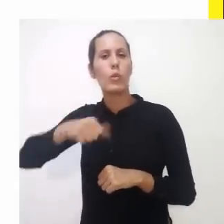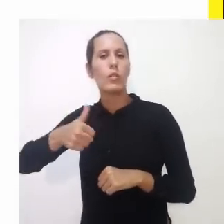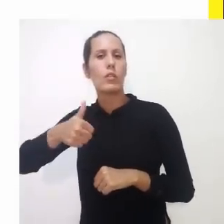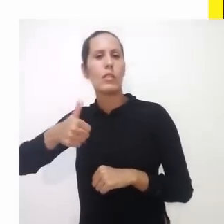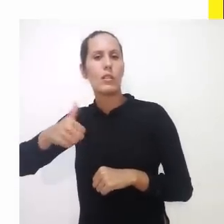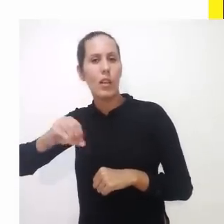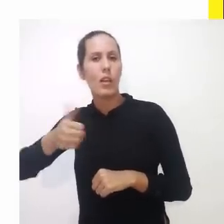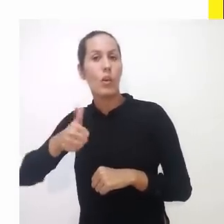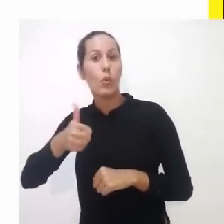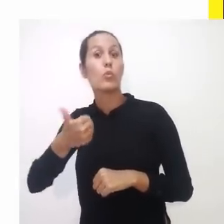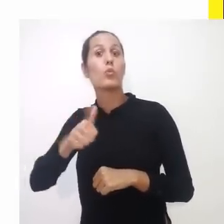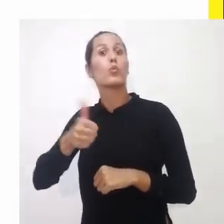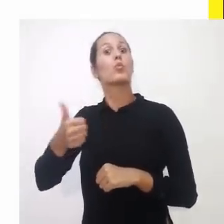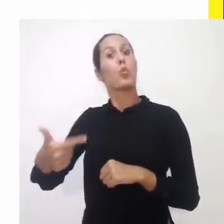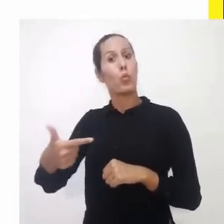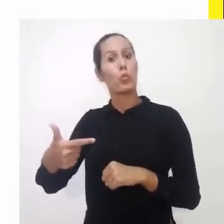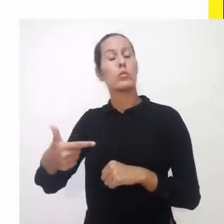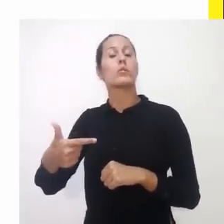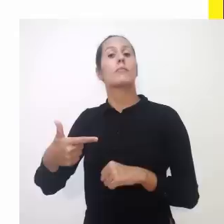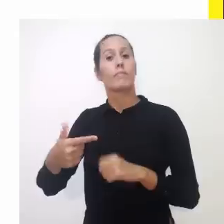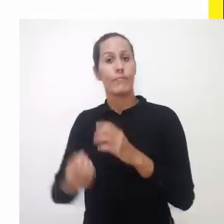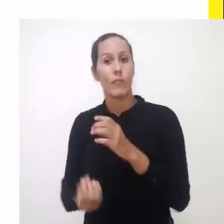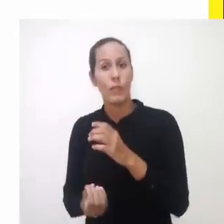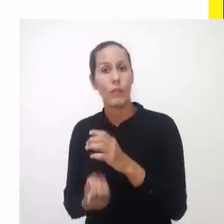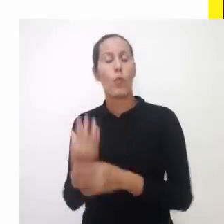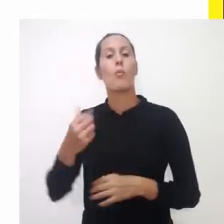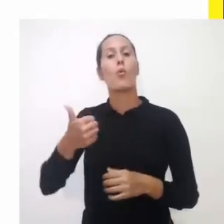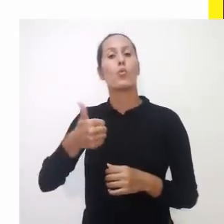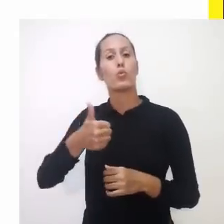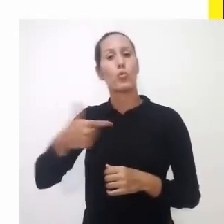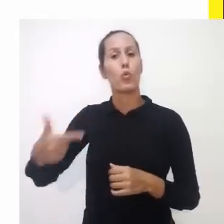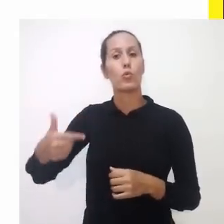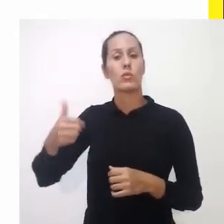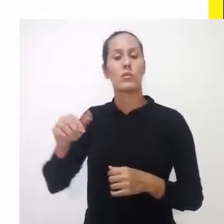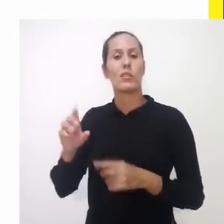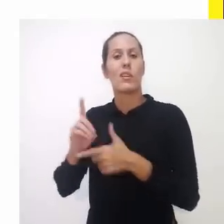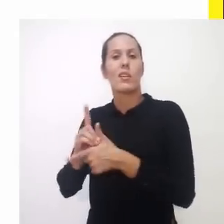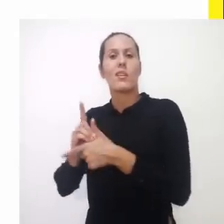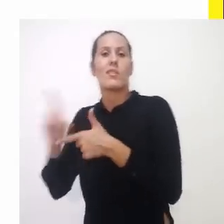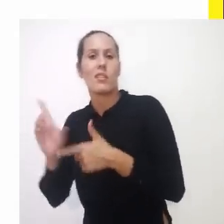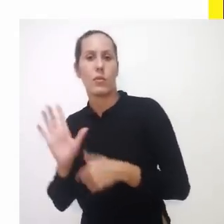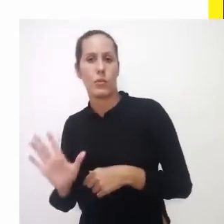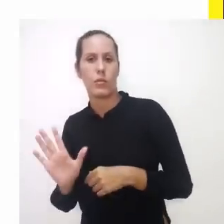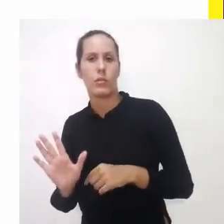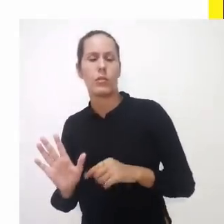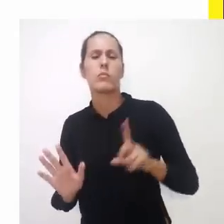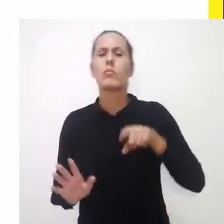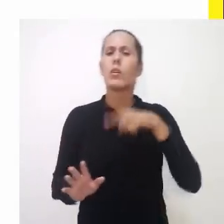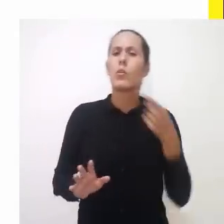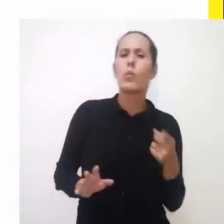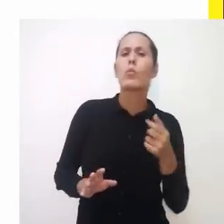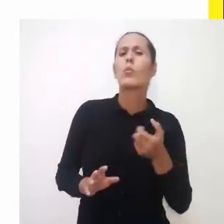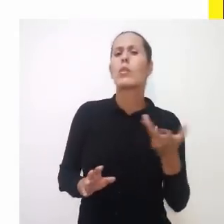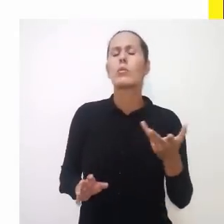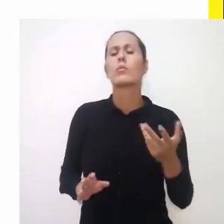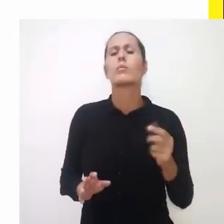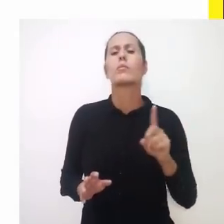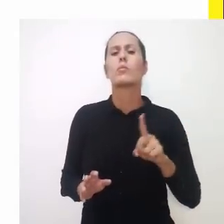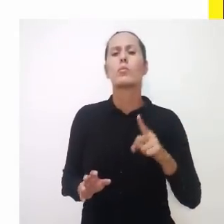11, 12. Então um vértice a gente formou 12 diagonais. Vamos ver para o outro vértice.